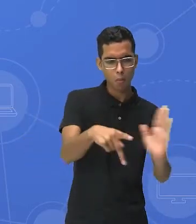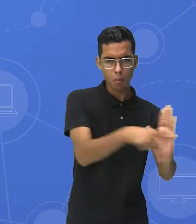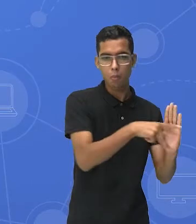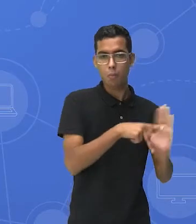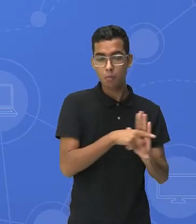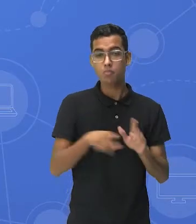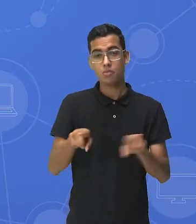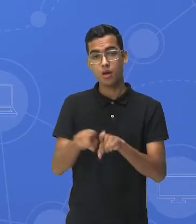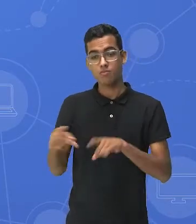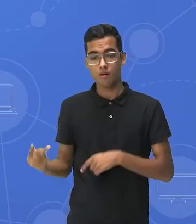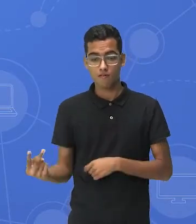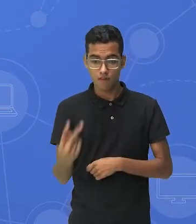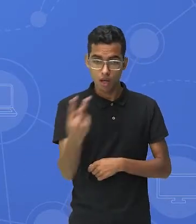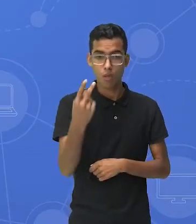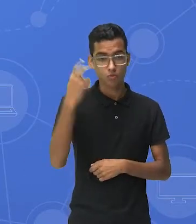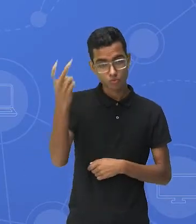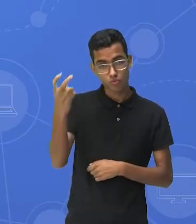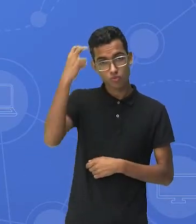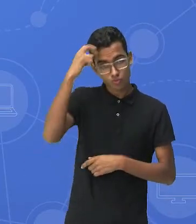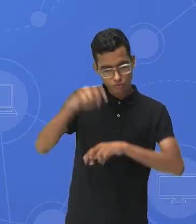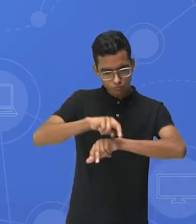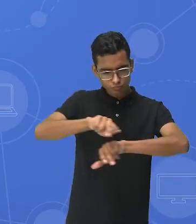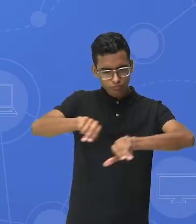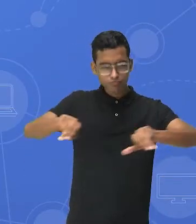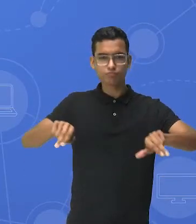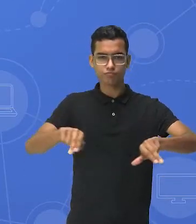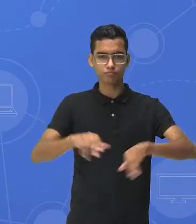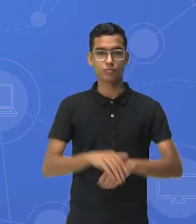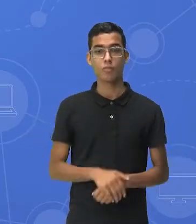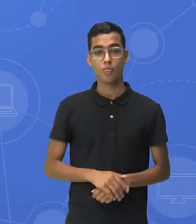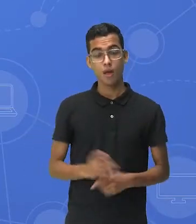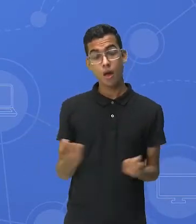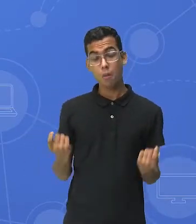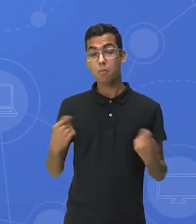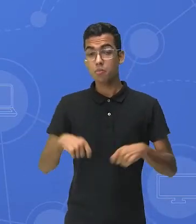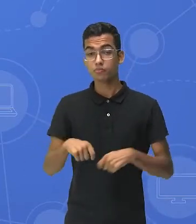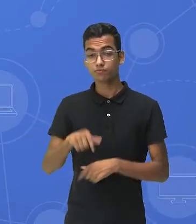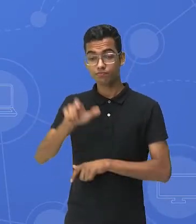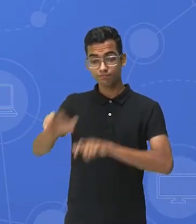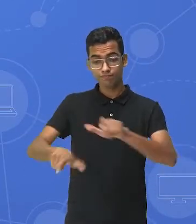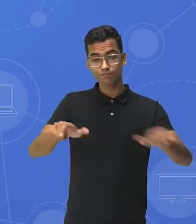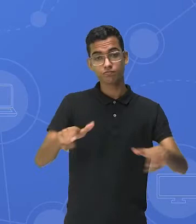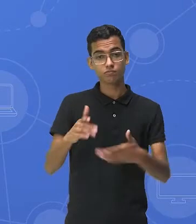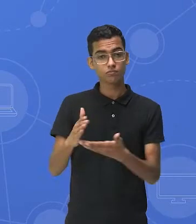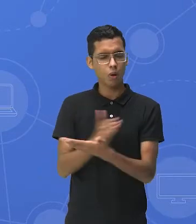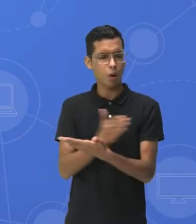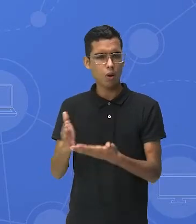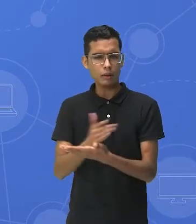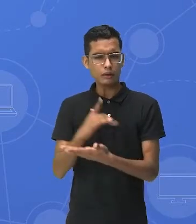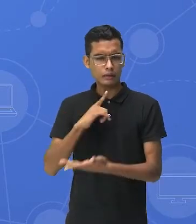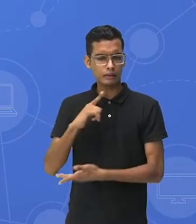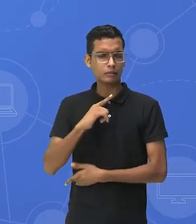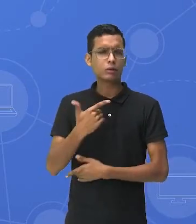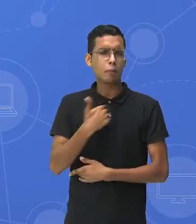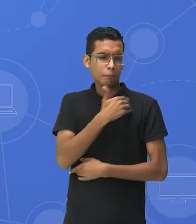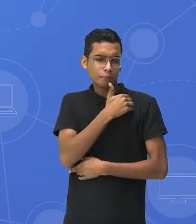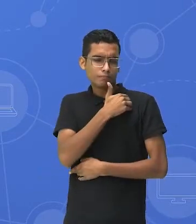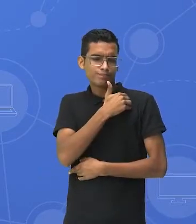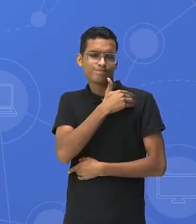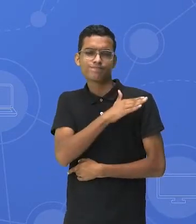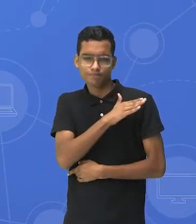seus valores. E pode ser que algumas pessoas criem um certo